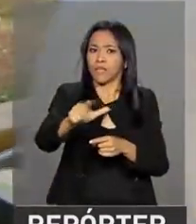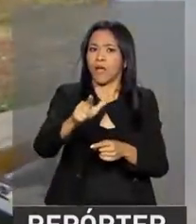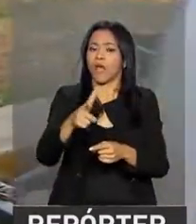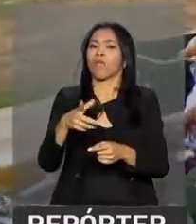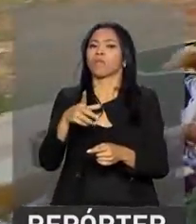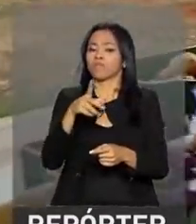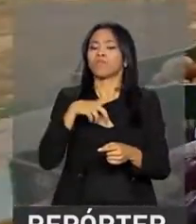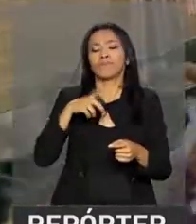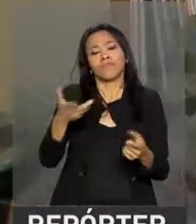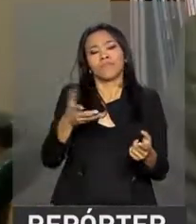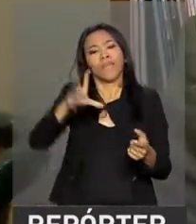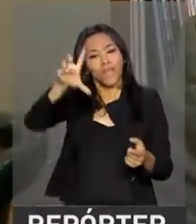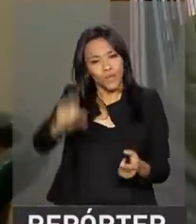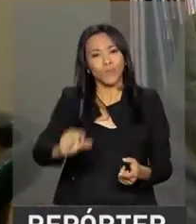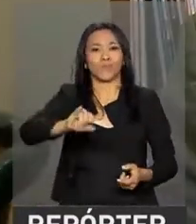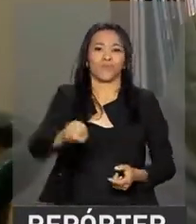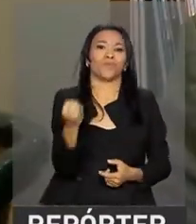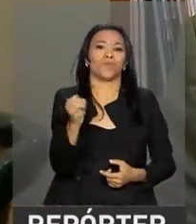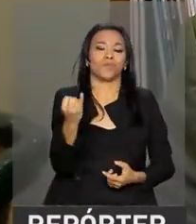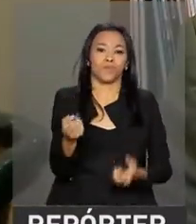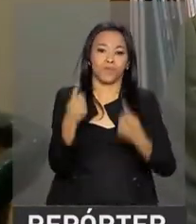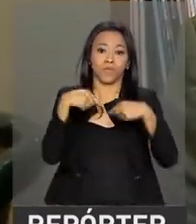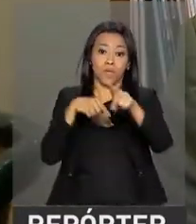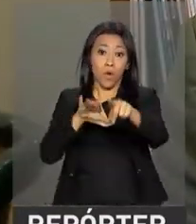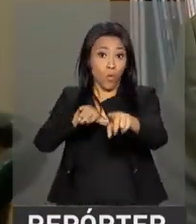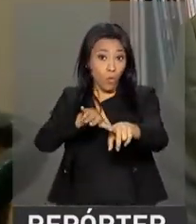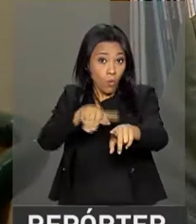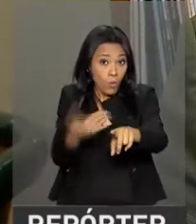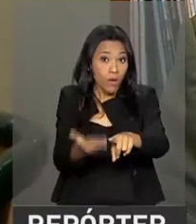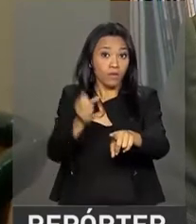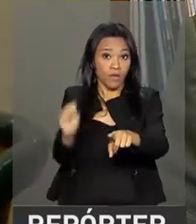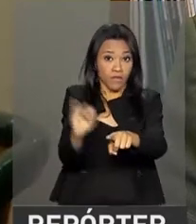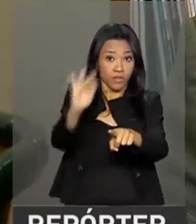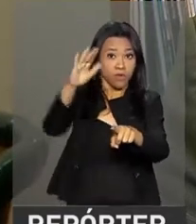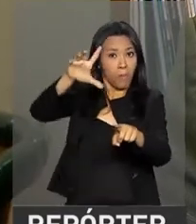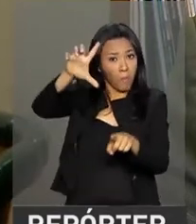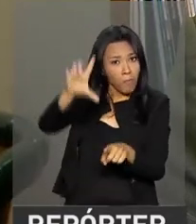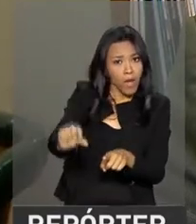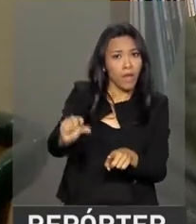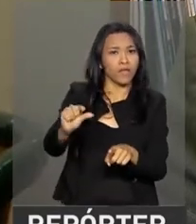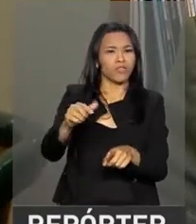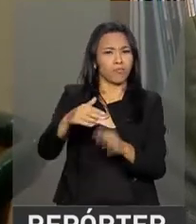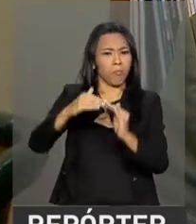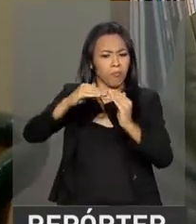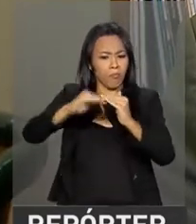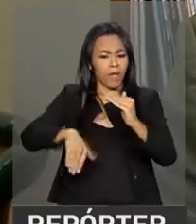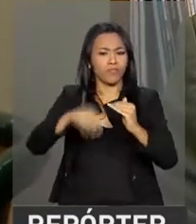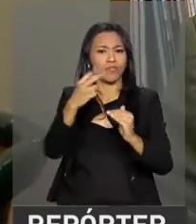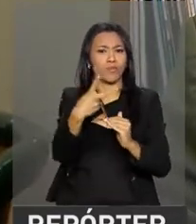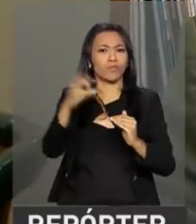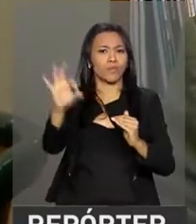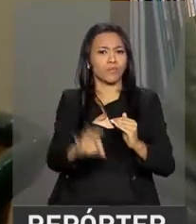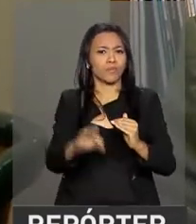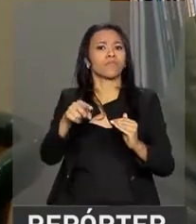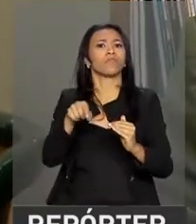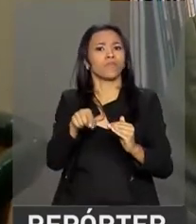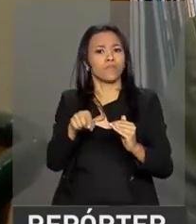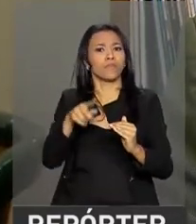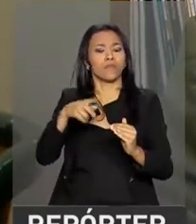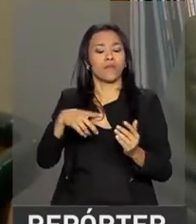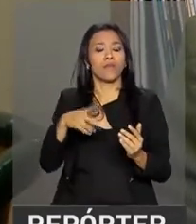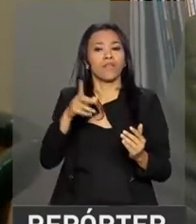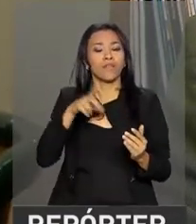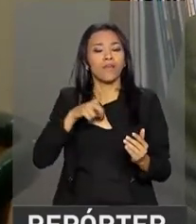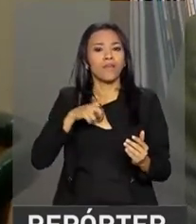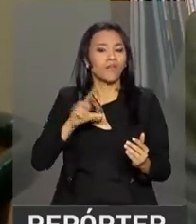a redução dos juros no momento inflação está lá em baixo como acontece agora menos de 2% no acumulado dos meses